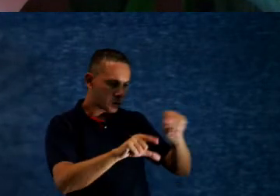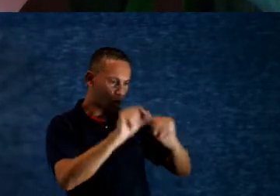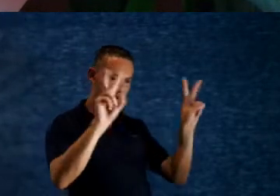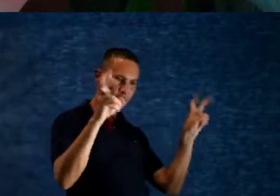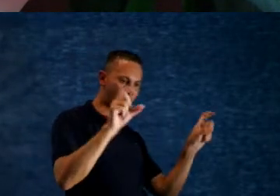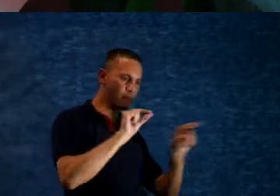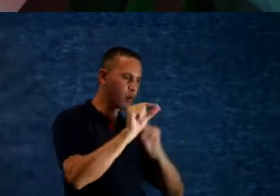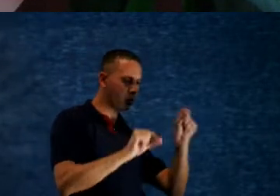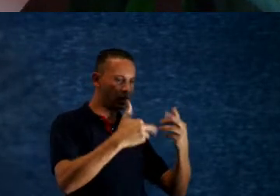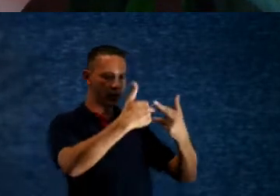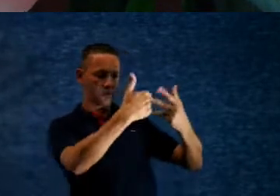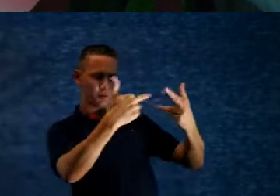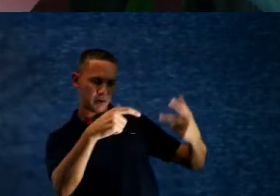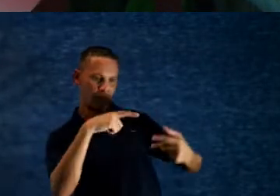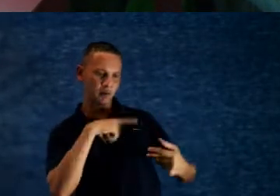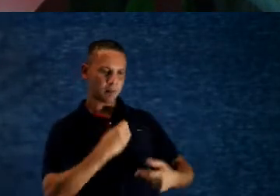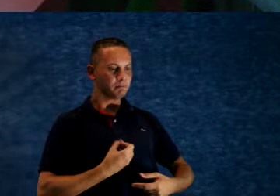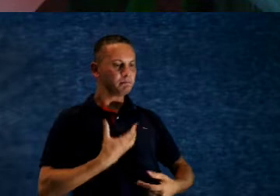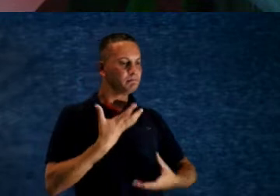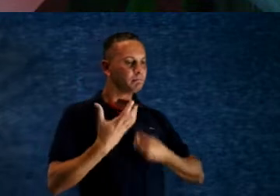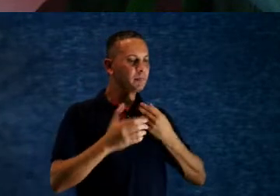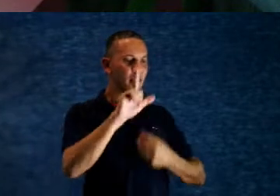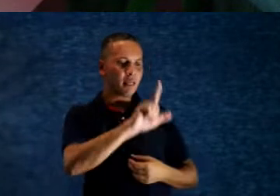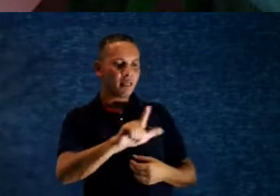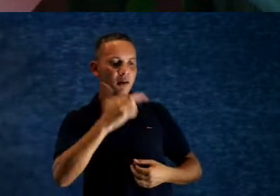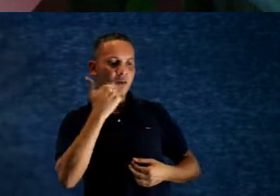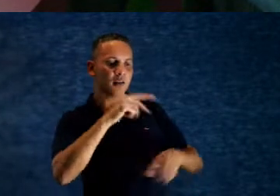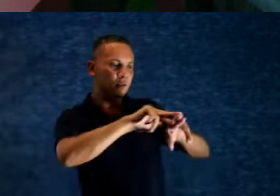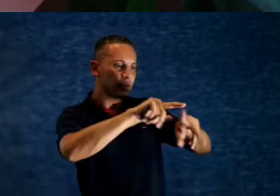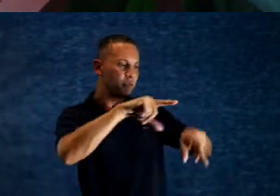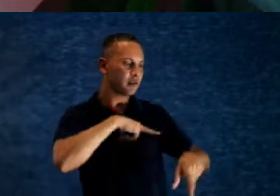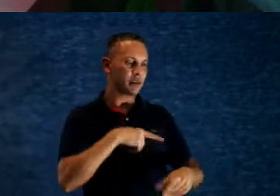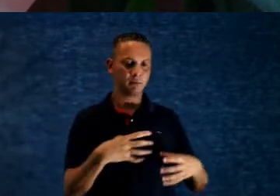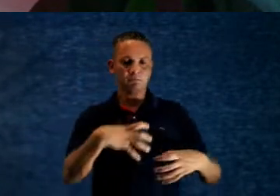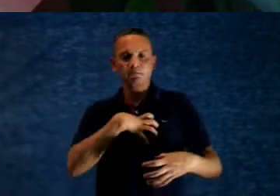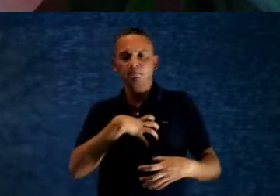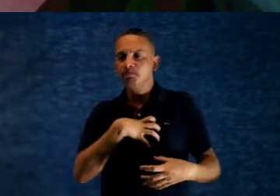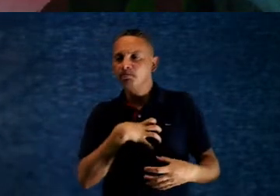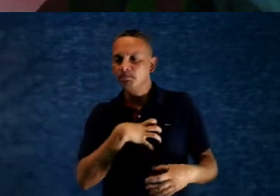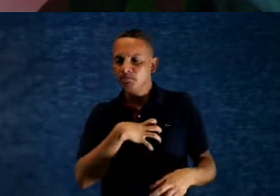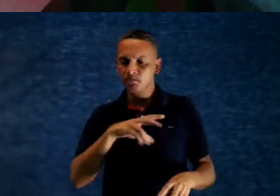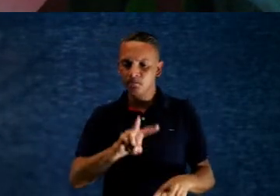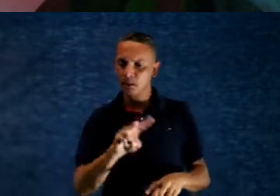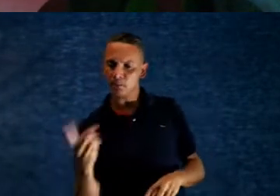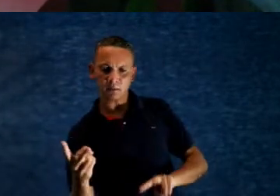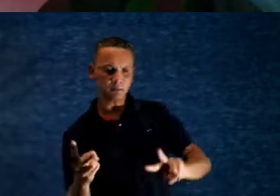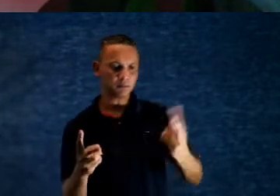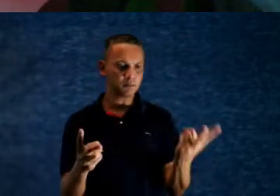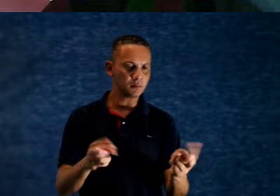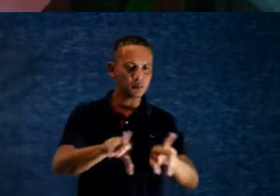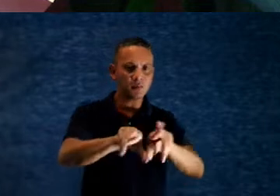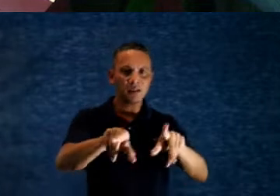temas analisados e suas expressões linguísticas, cujo sentido pode ser ambíguo ou